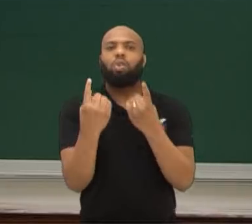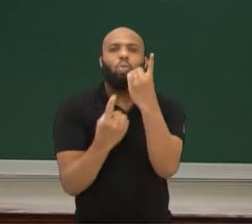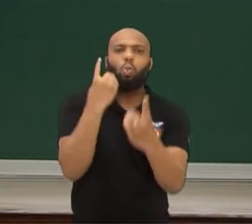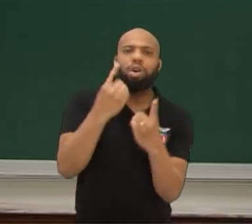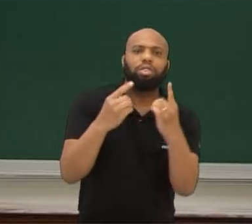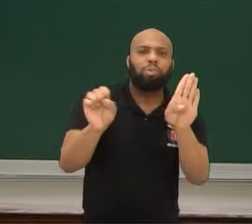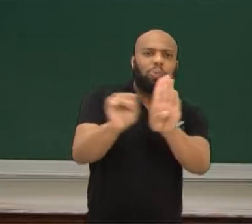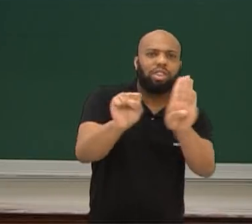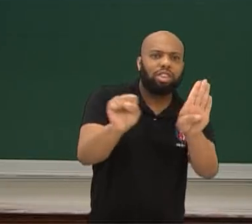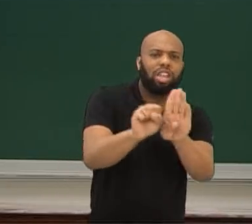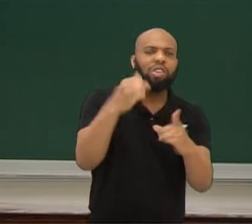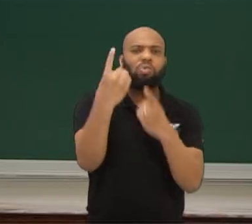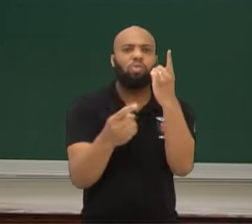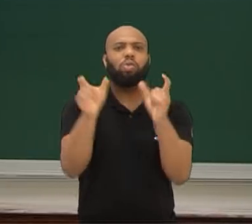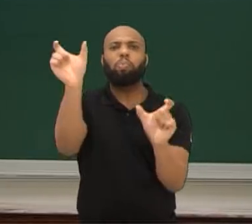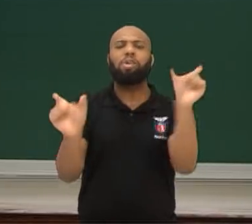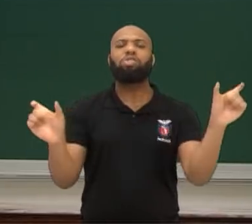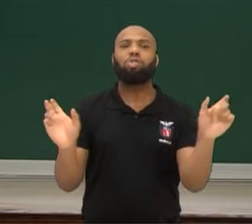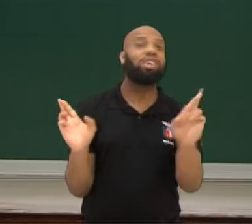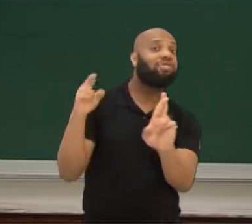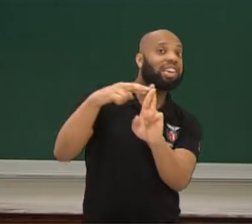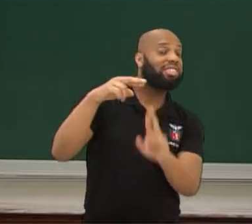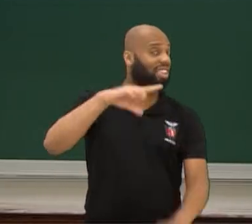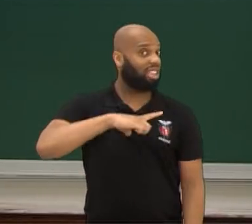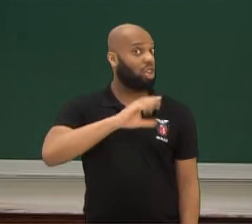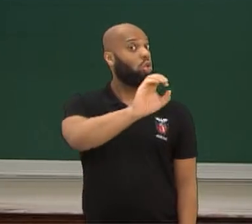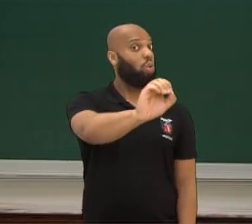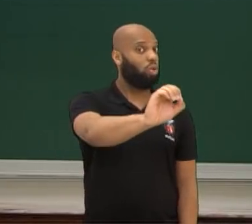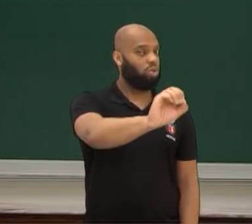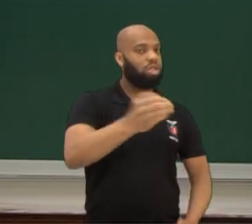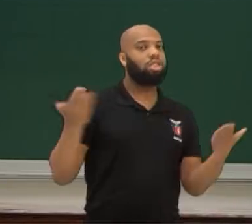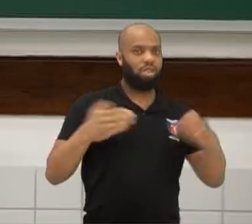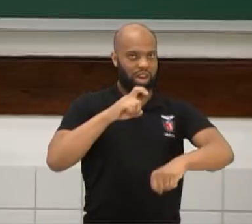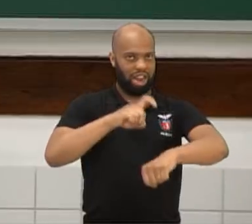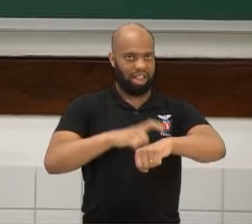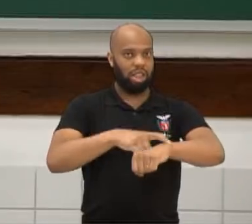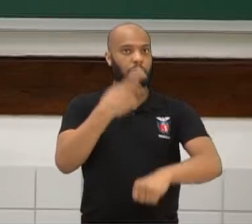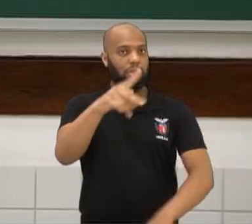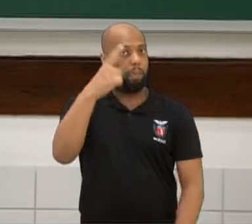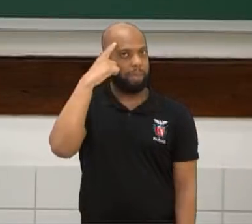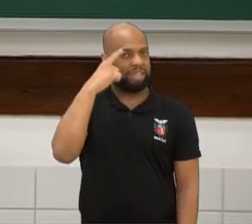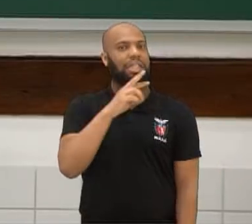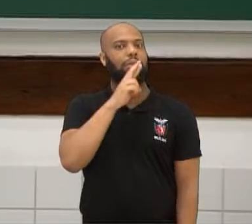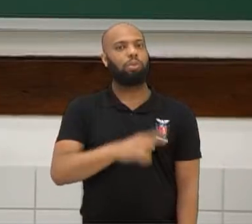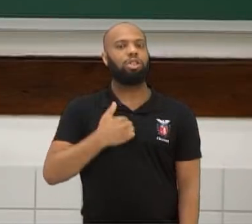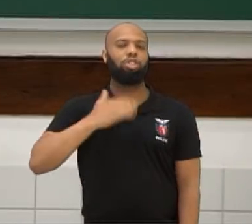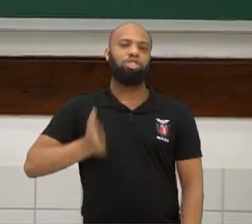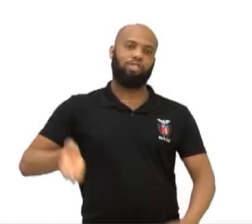ou se refere a qual pessoa nesse caso, certo? Eu vou dar um tempinho para vocês pensarem aí.